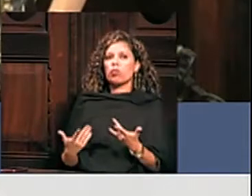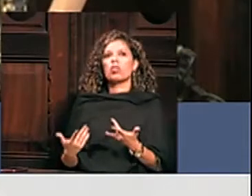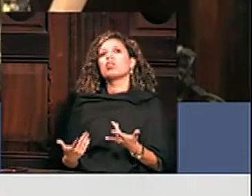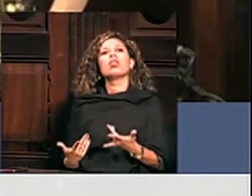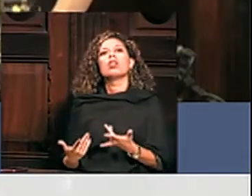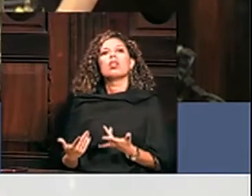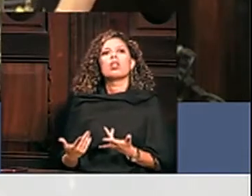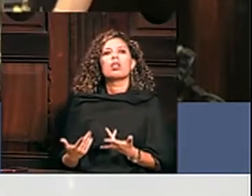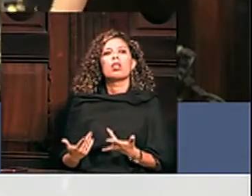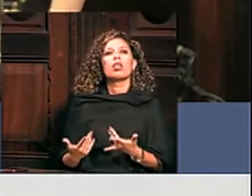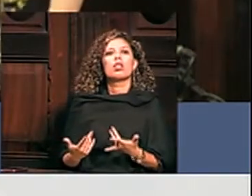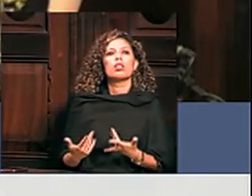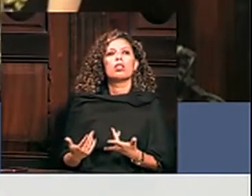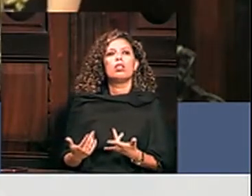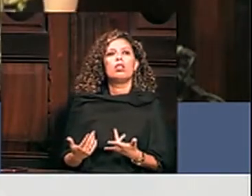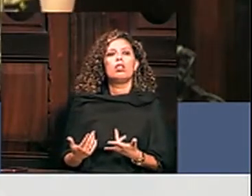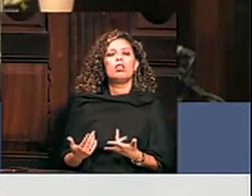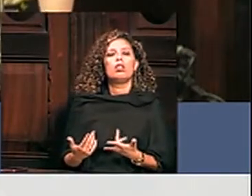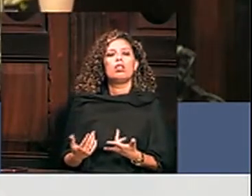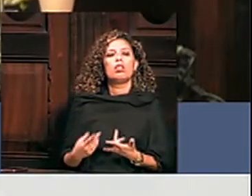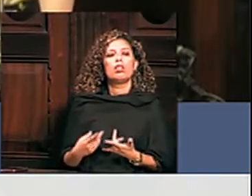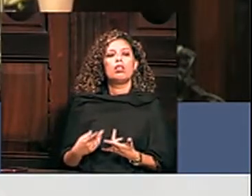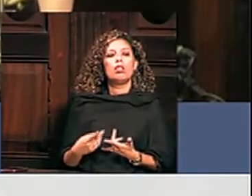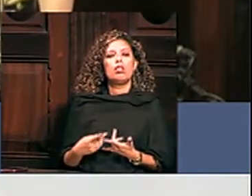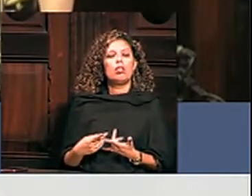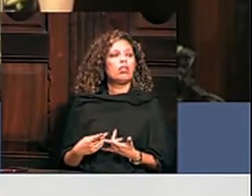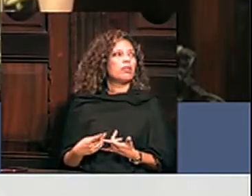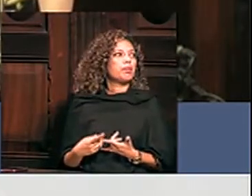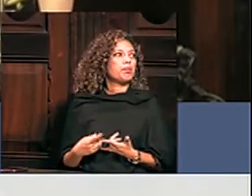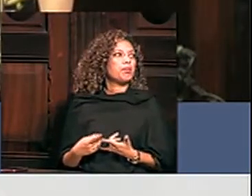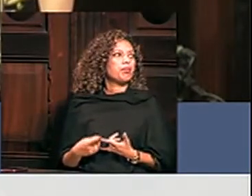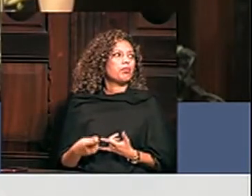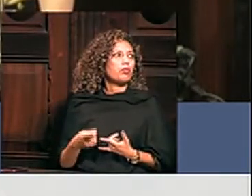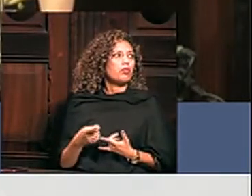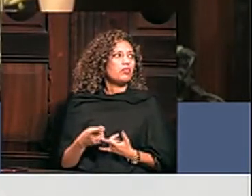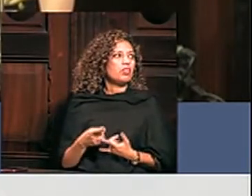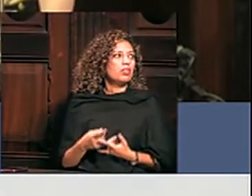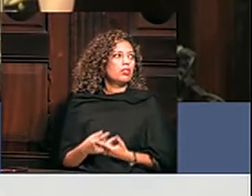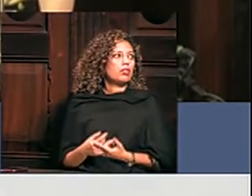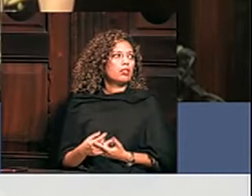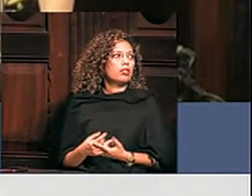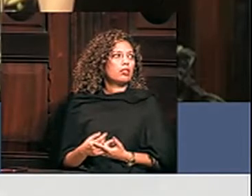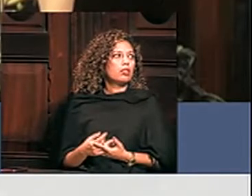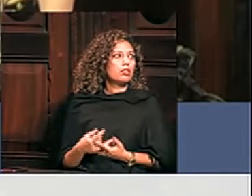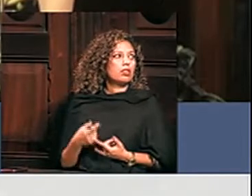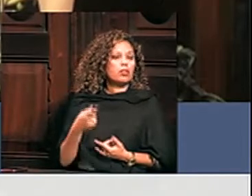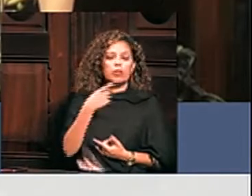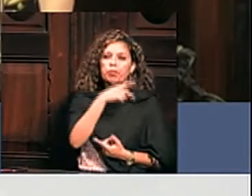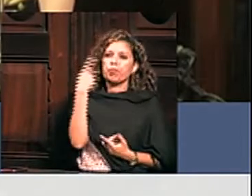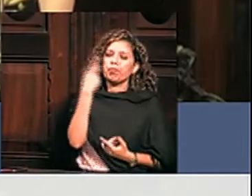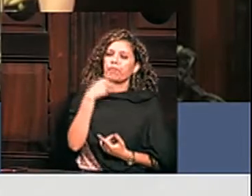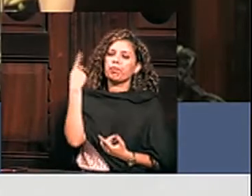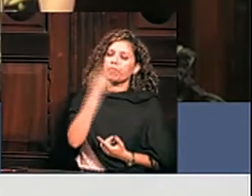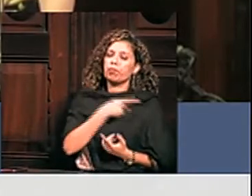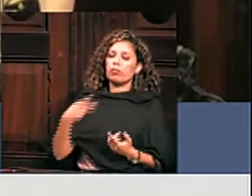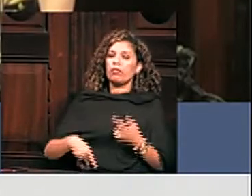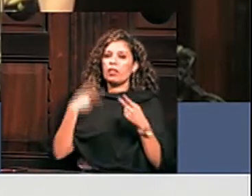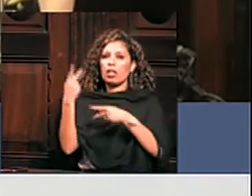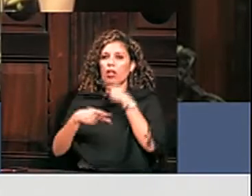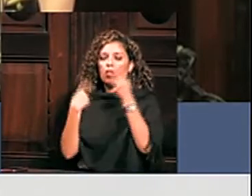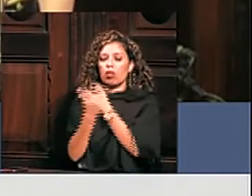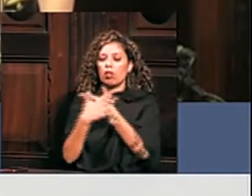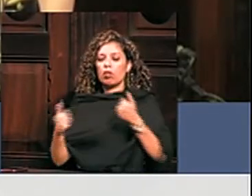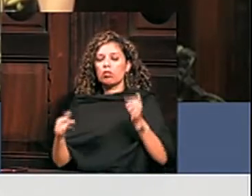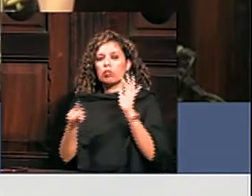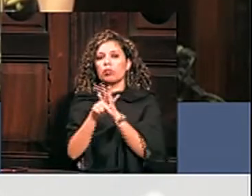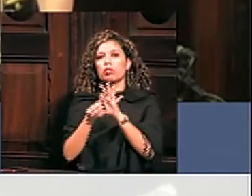estudo de cromossomo, denominado teste cariotipo, nos recém-nascidos com diagnóstico de doenças